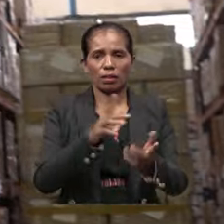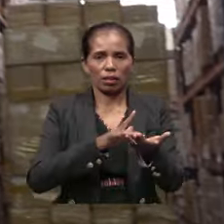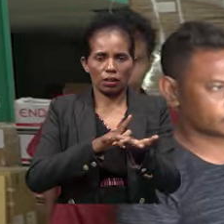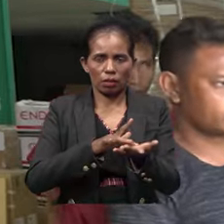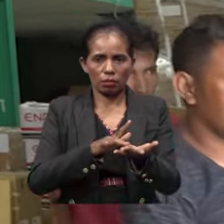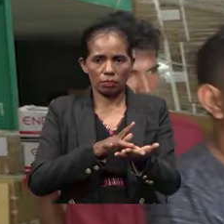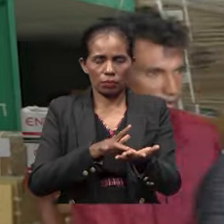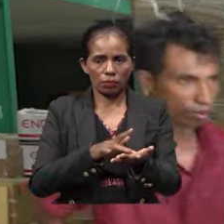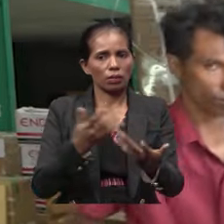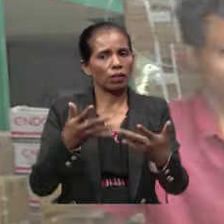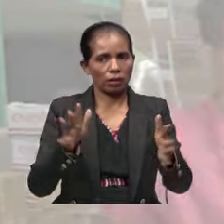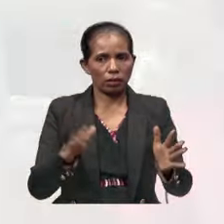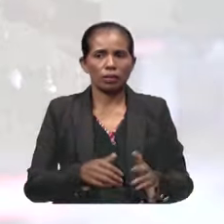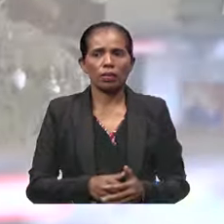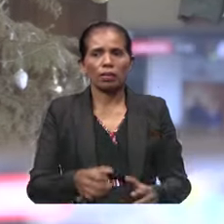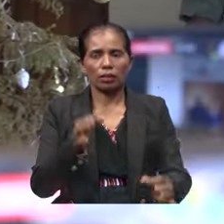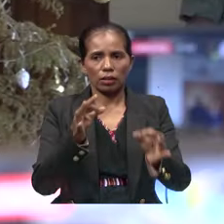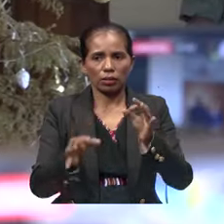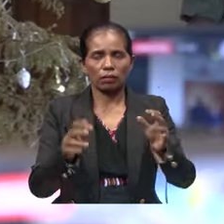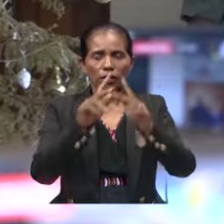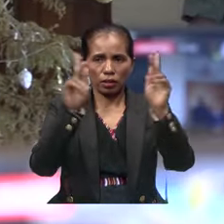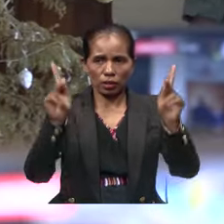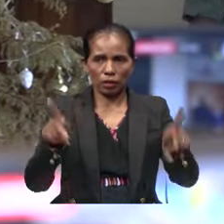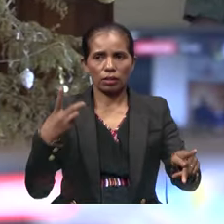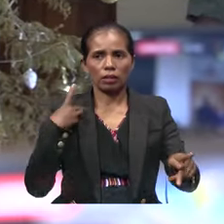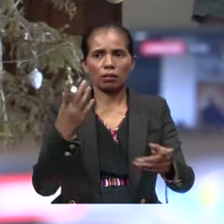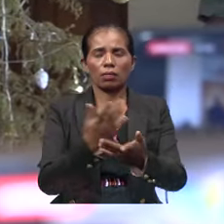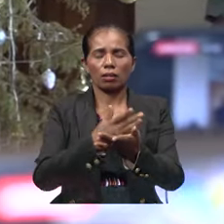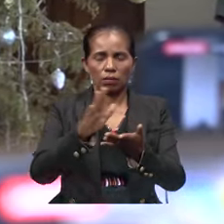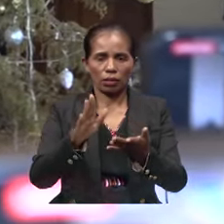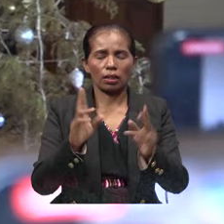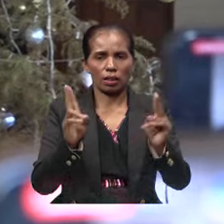nem cada que é loja se nem e te passou só na